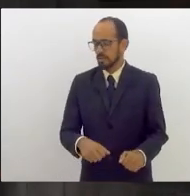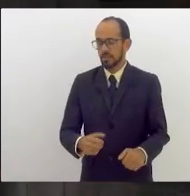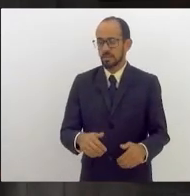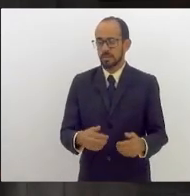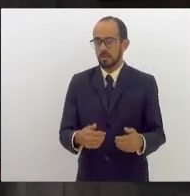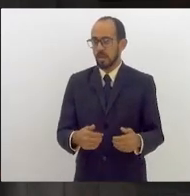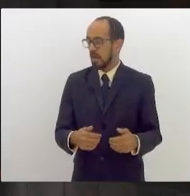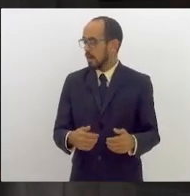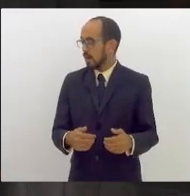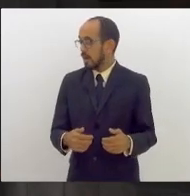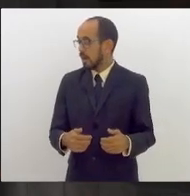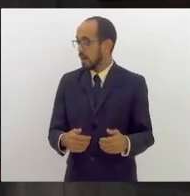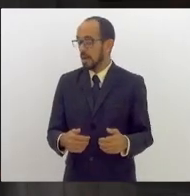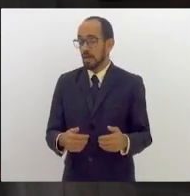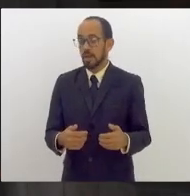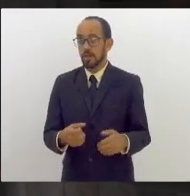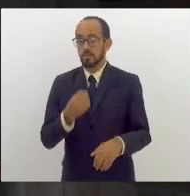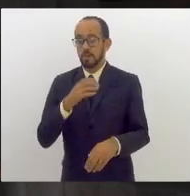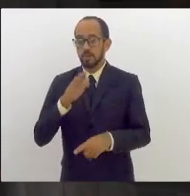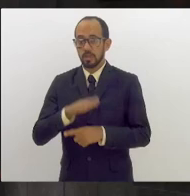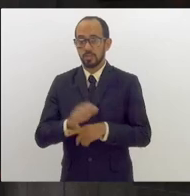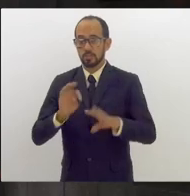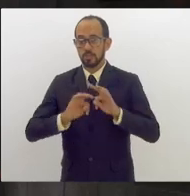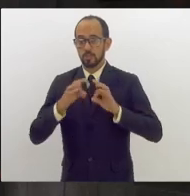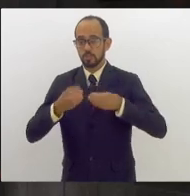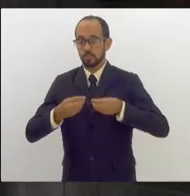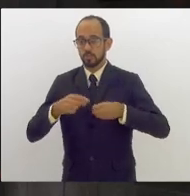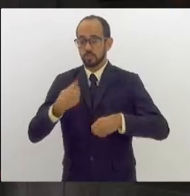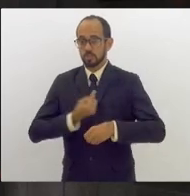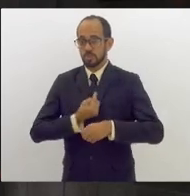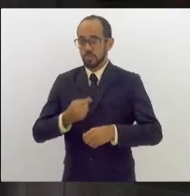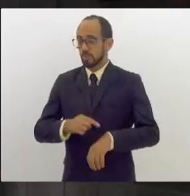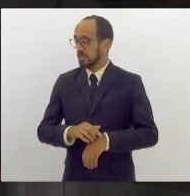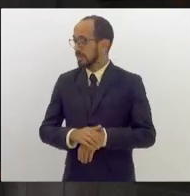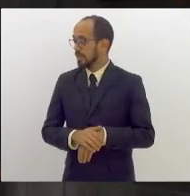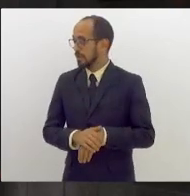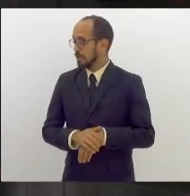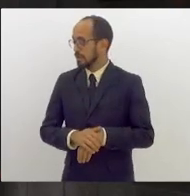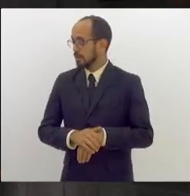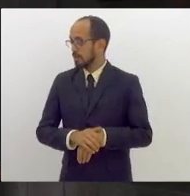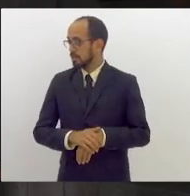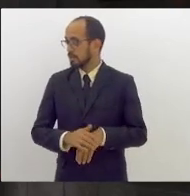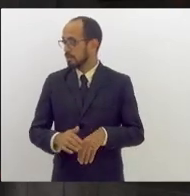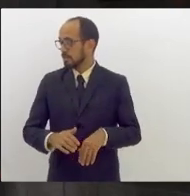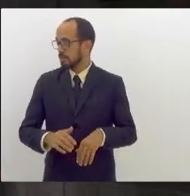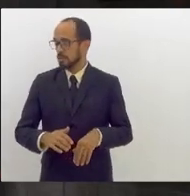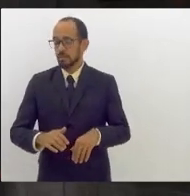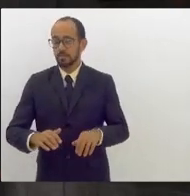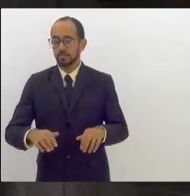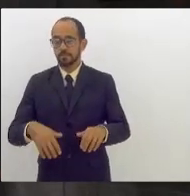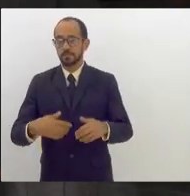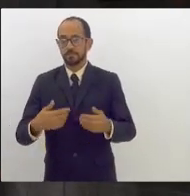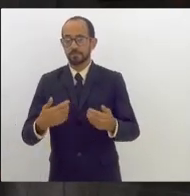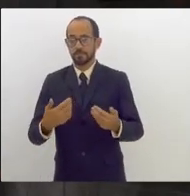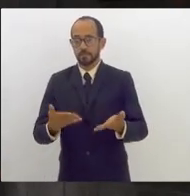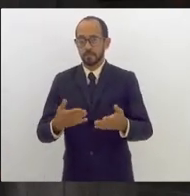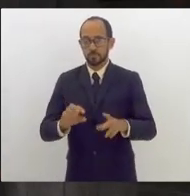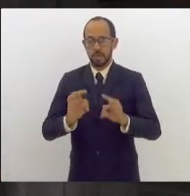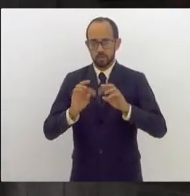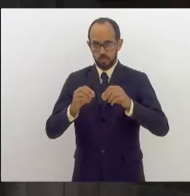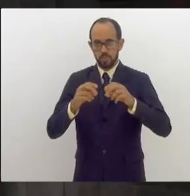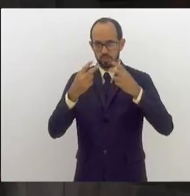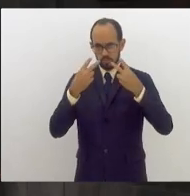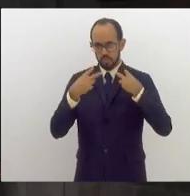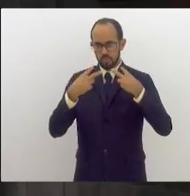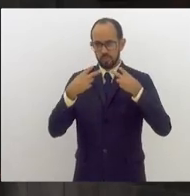Boa tarde a todos os todas as pessoas que nos assistem pelas redes sociais é